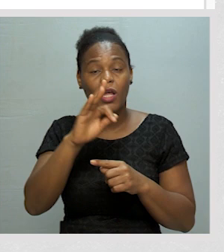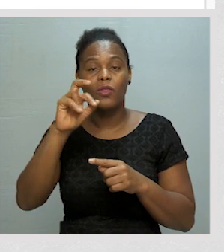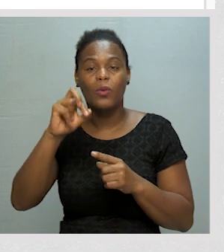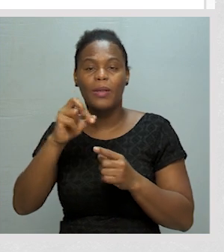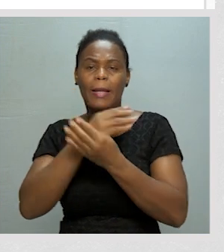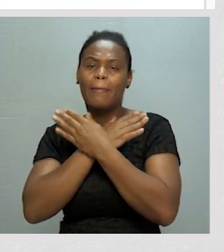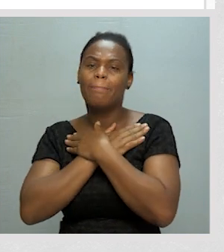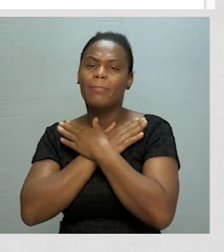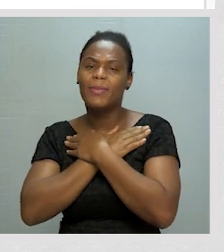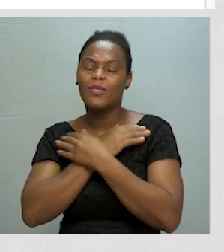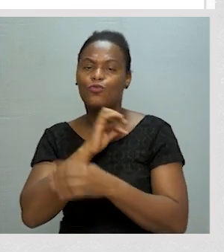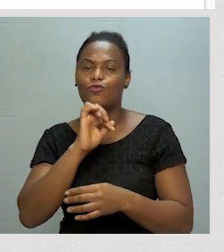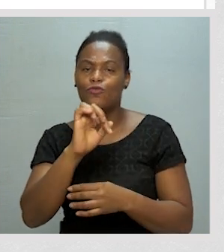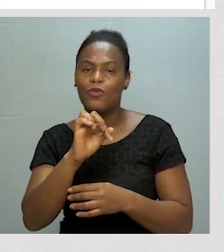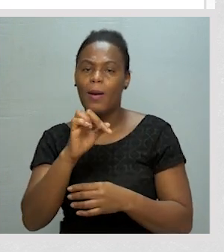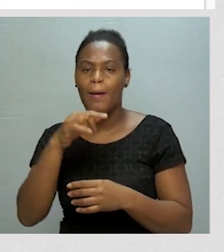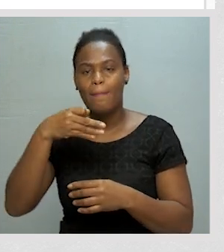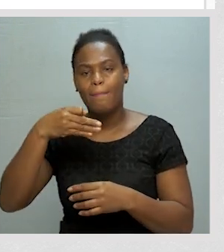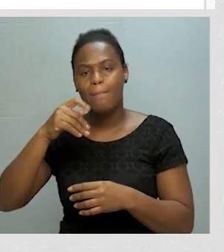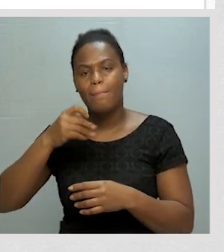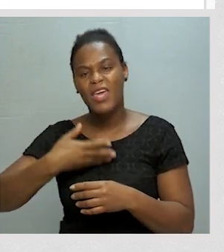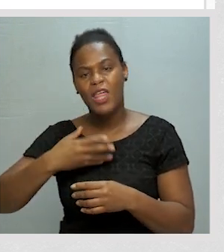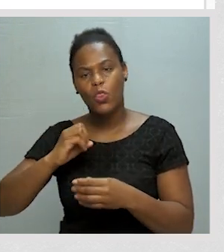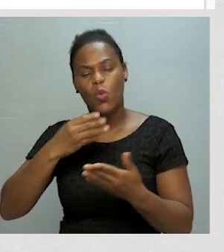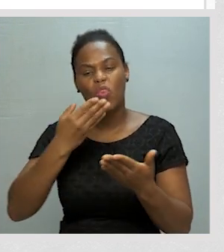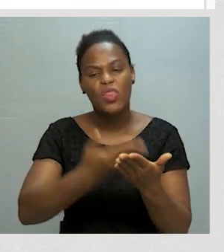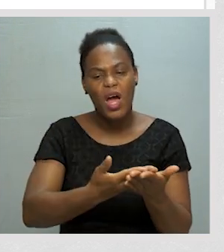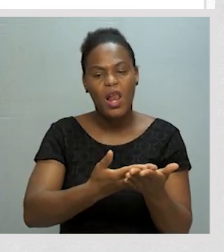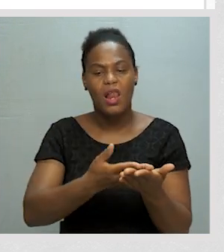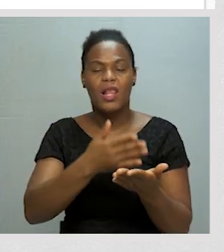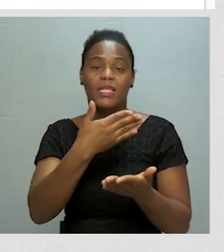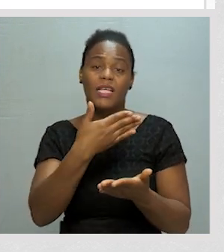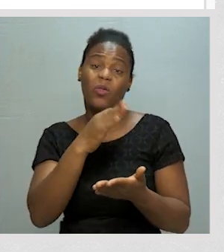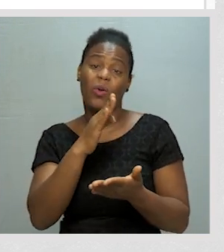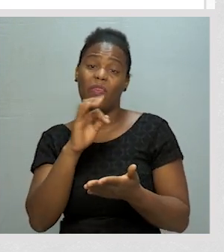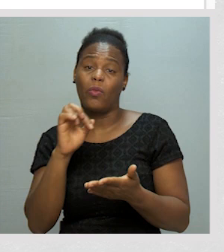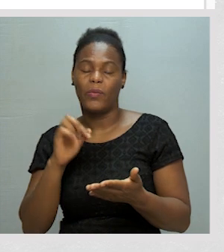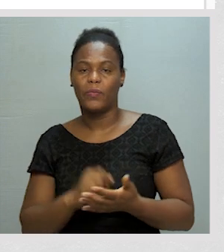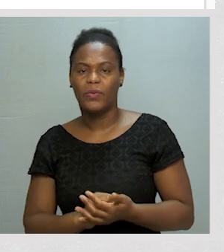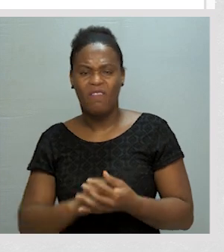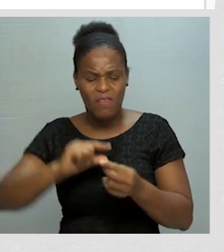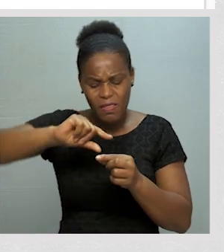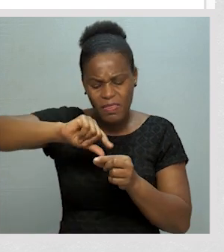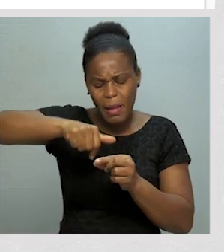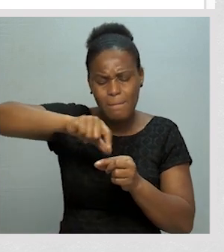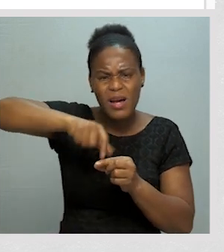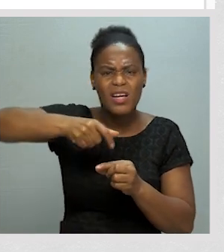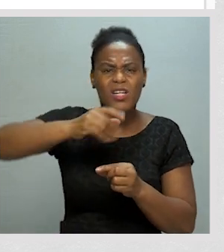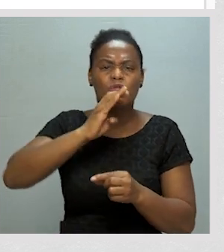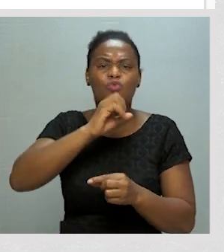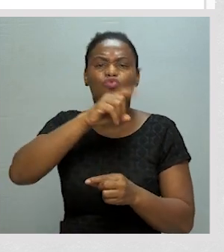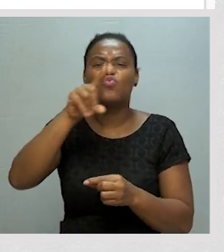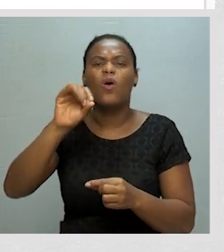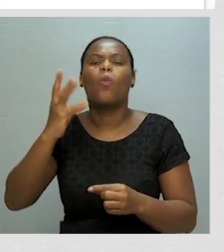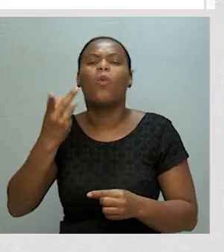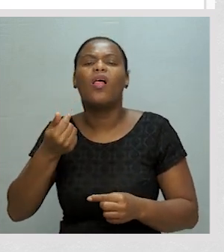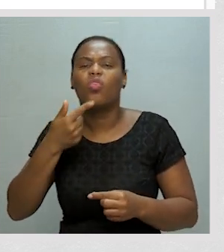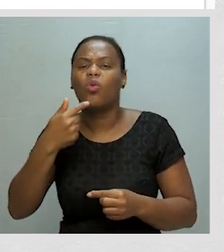de seguida vocês vão fazer a resolução do mesmo. O João